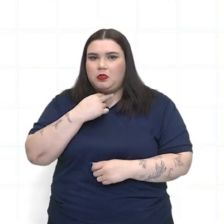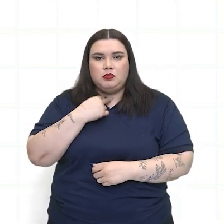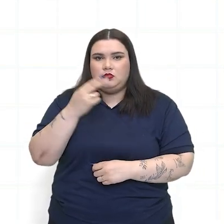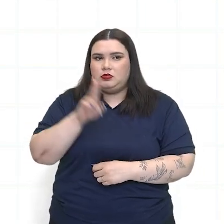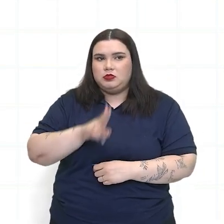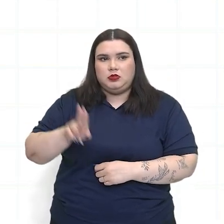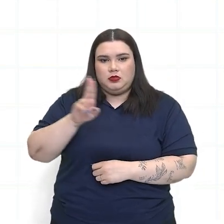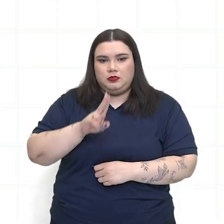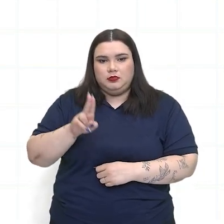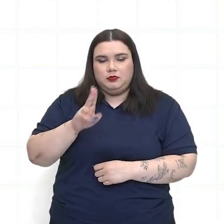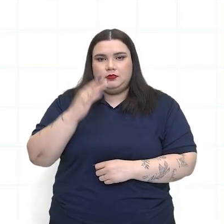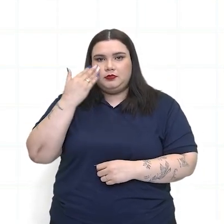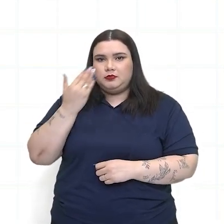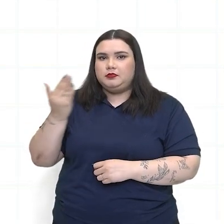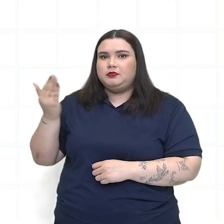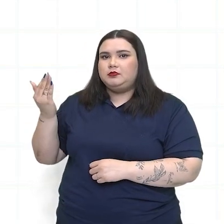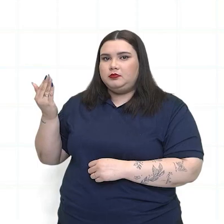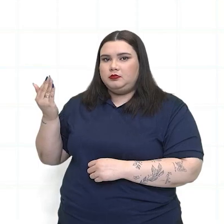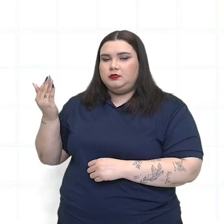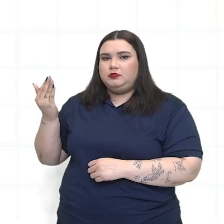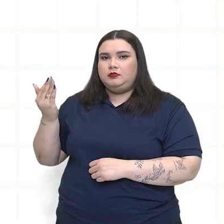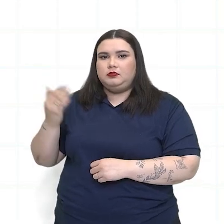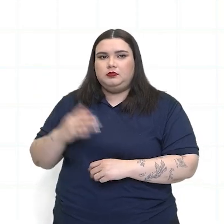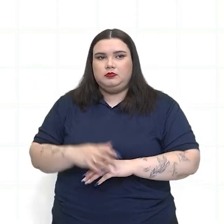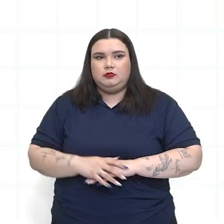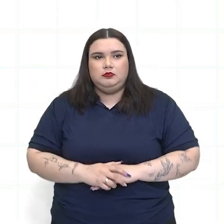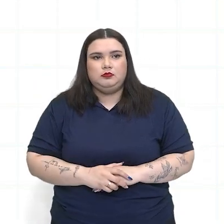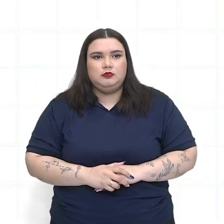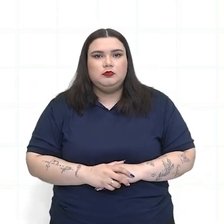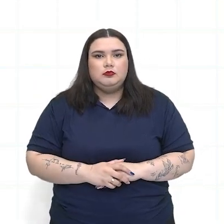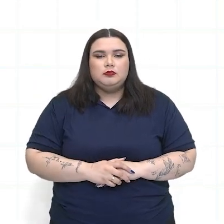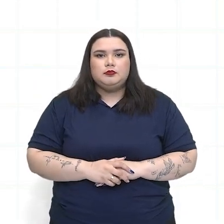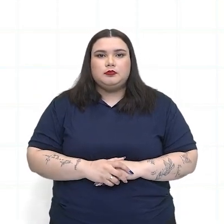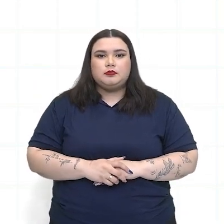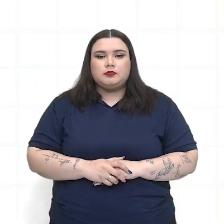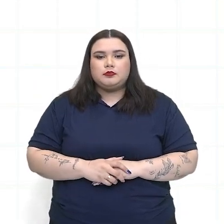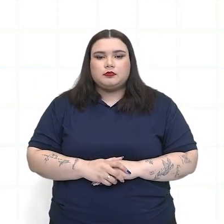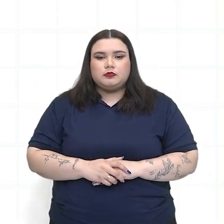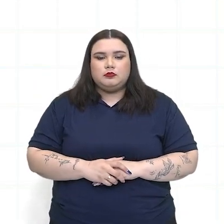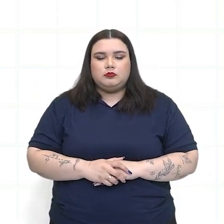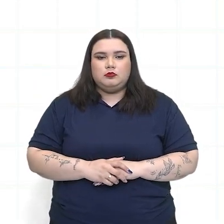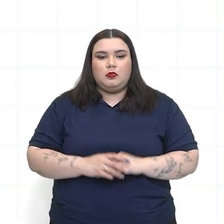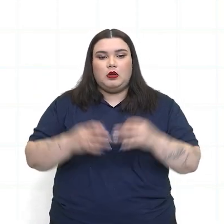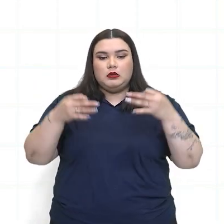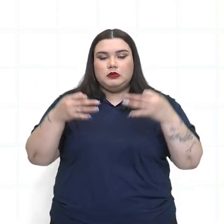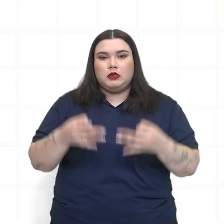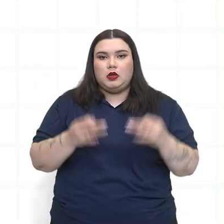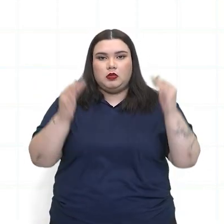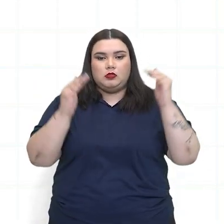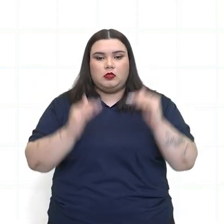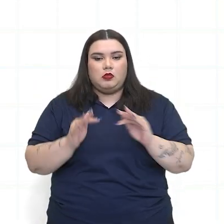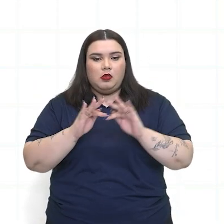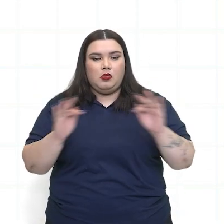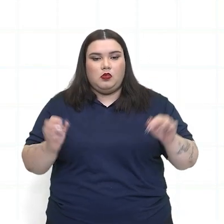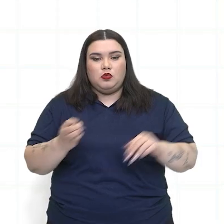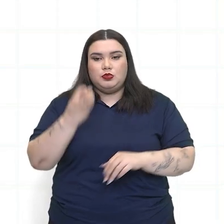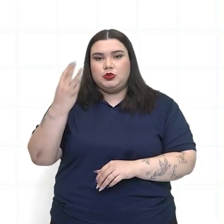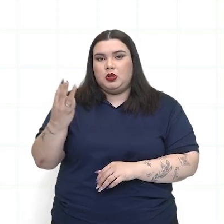3 porquinhos, vírgula, são construtores hábeis. Não. Correto. Os 3 porquinhos